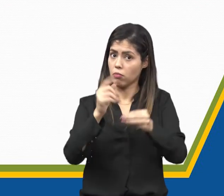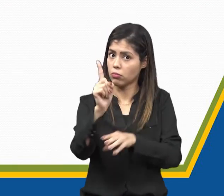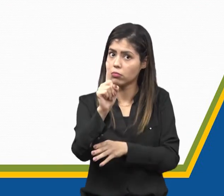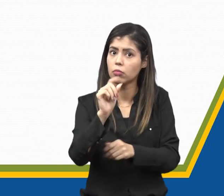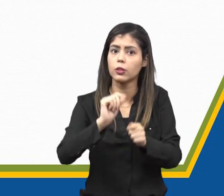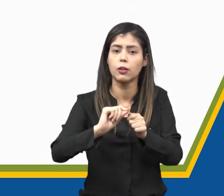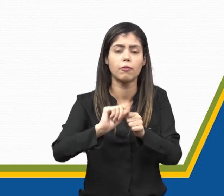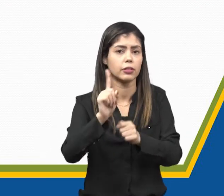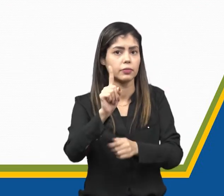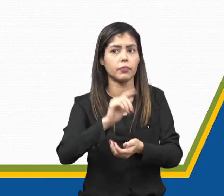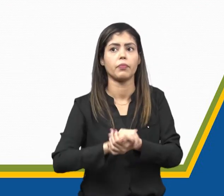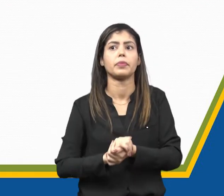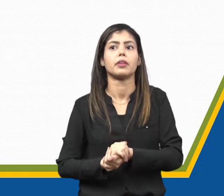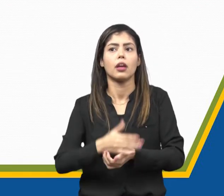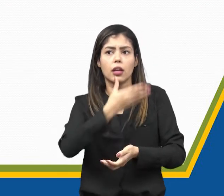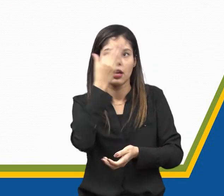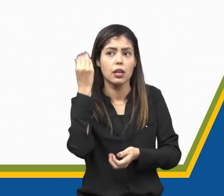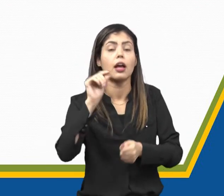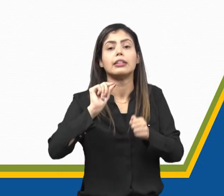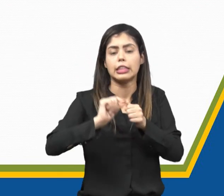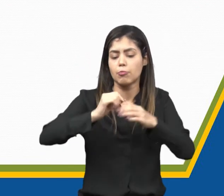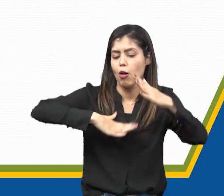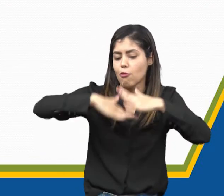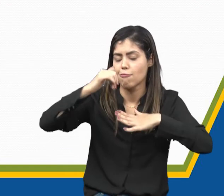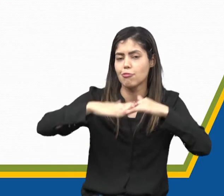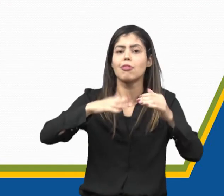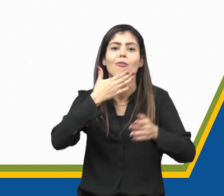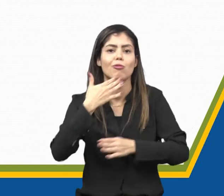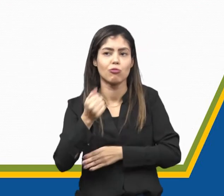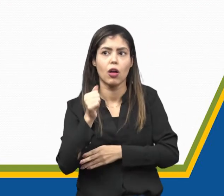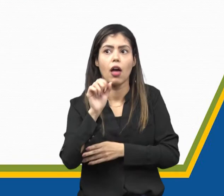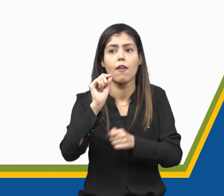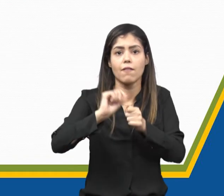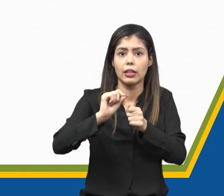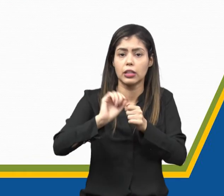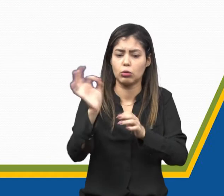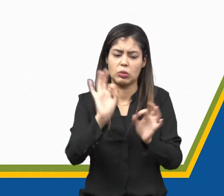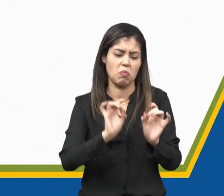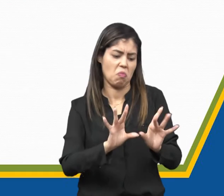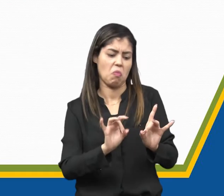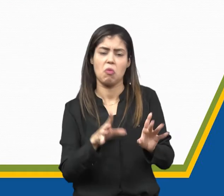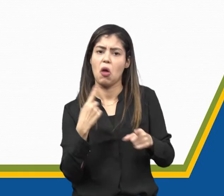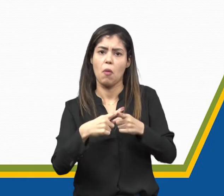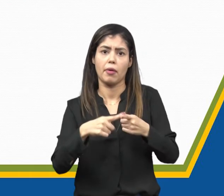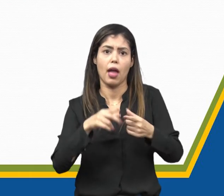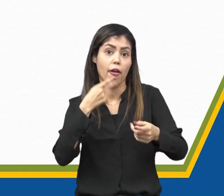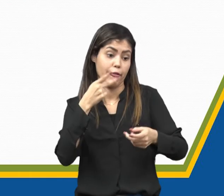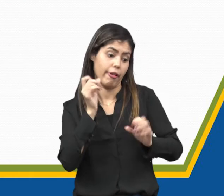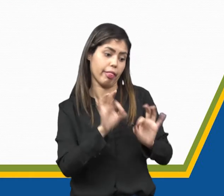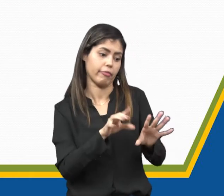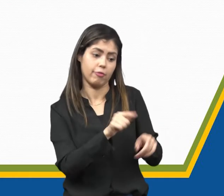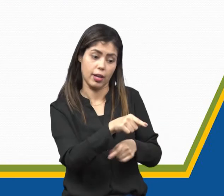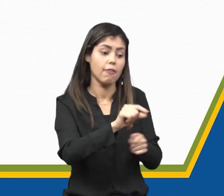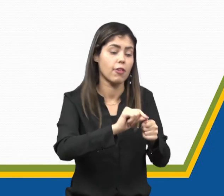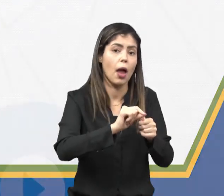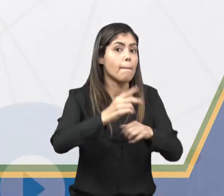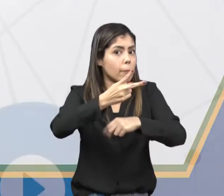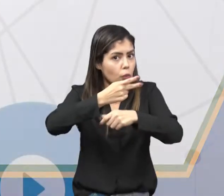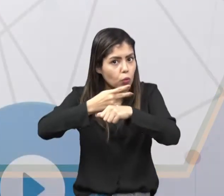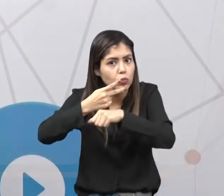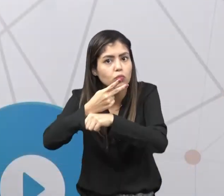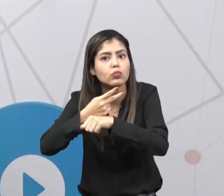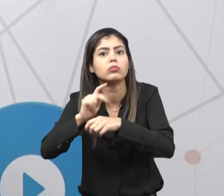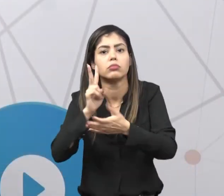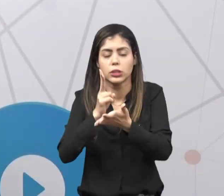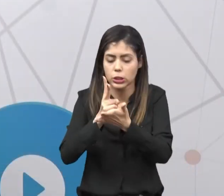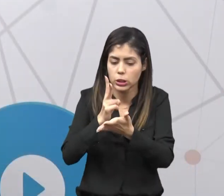tá? Exercite com a orientação de um bom profissional. Não faça por fazer ou porque alguém lhe indicou. Procure um profissional. O